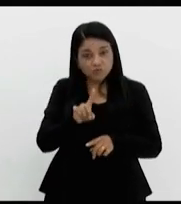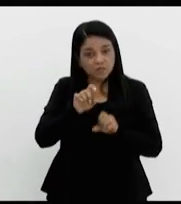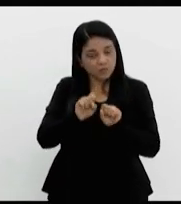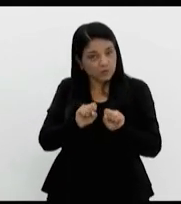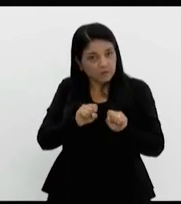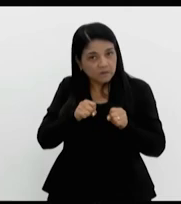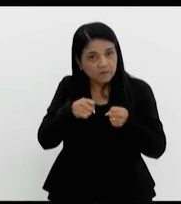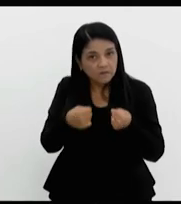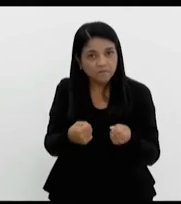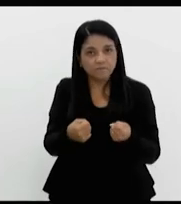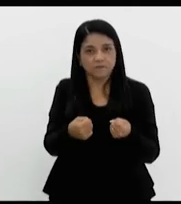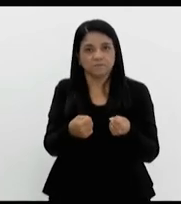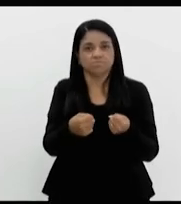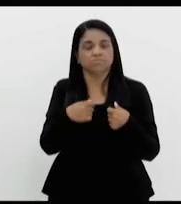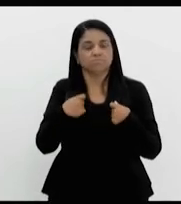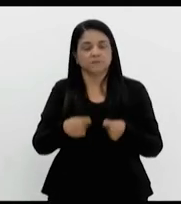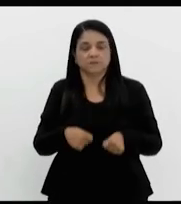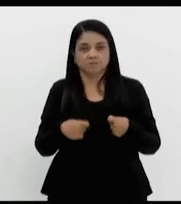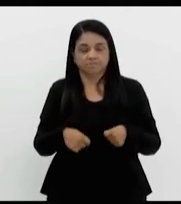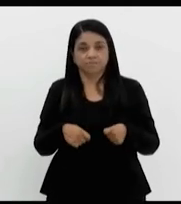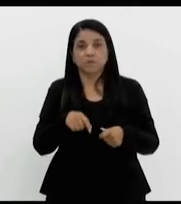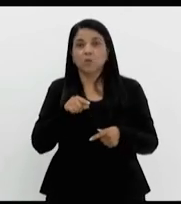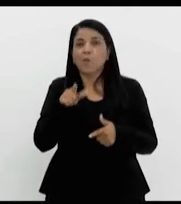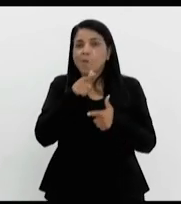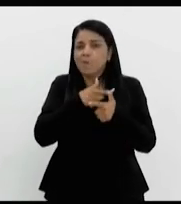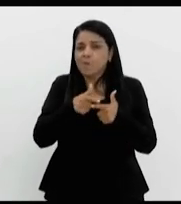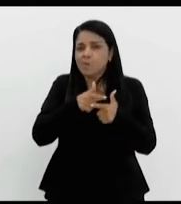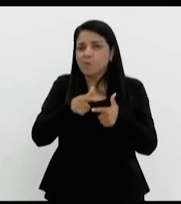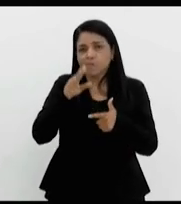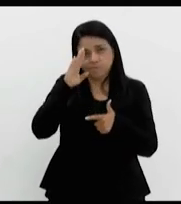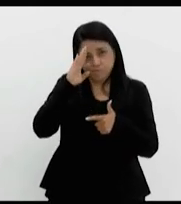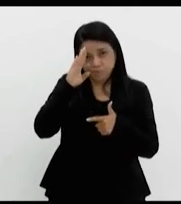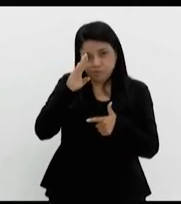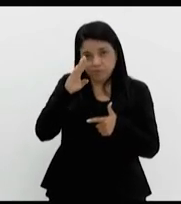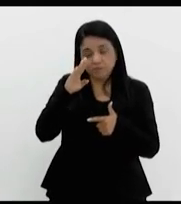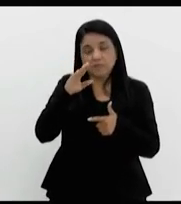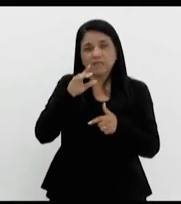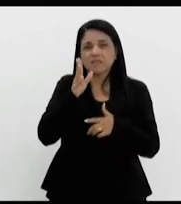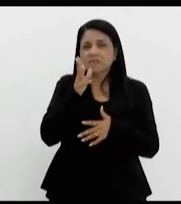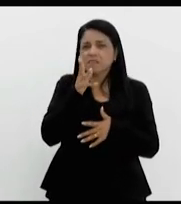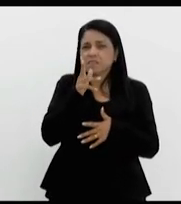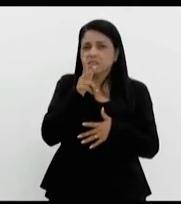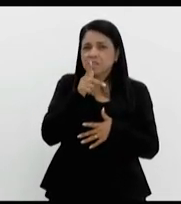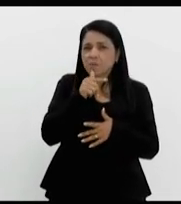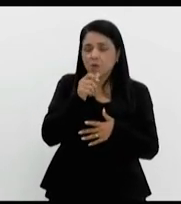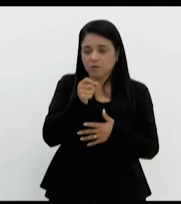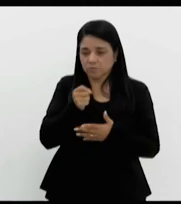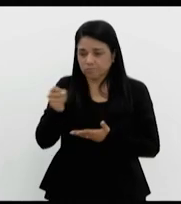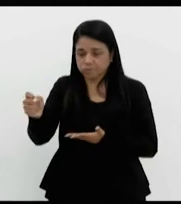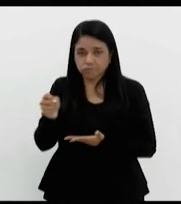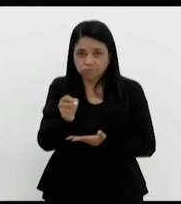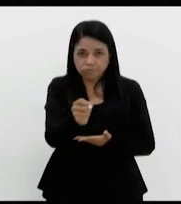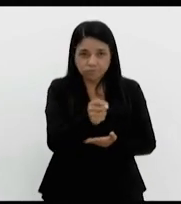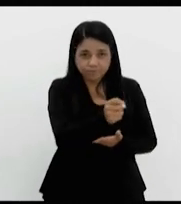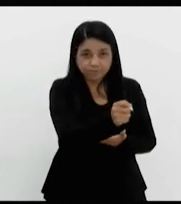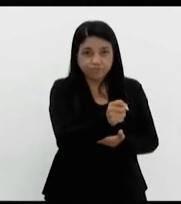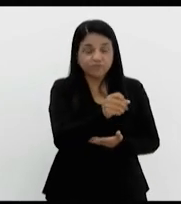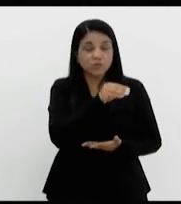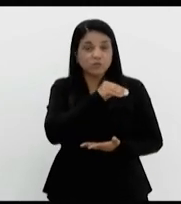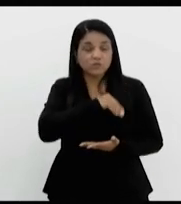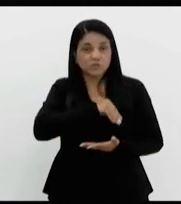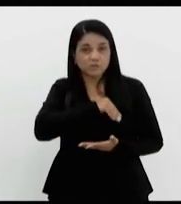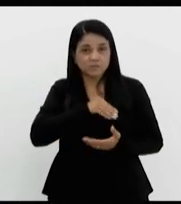defendidos. O principal problema da demora da transição é que o piso salarial da